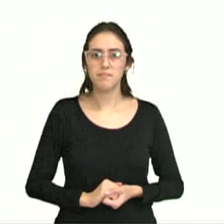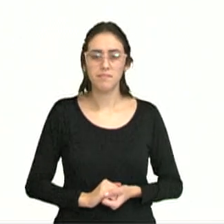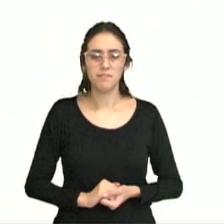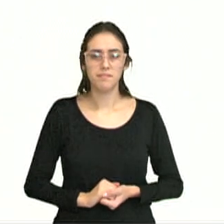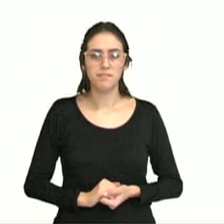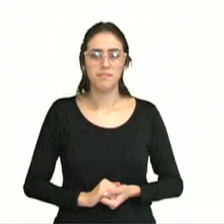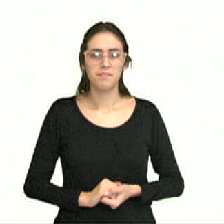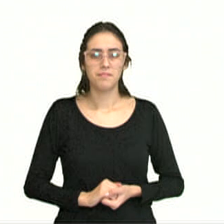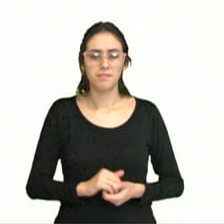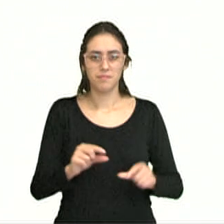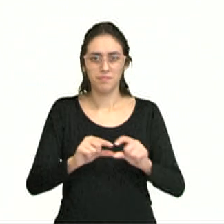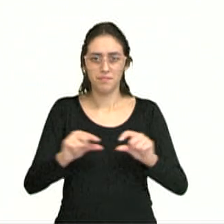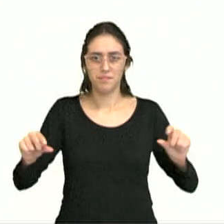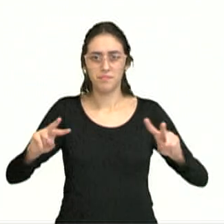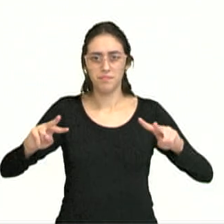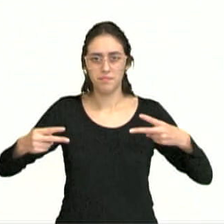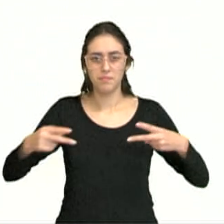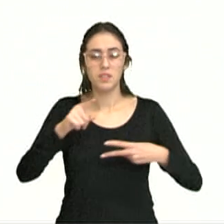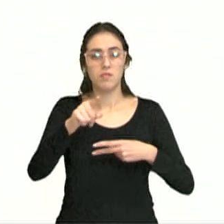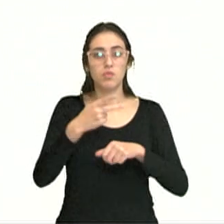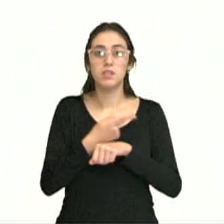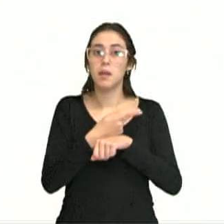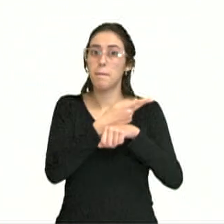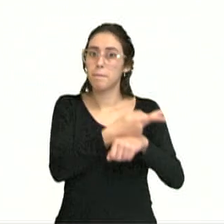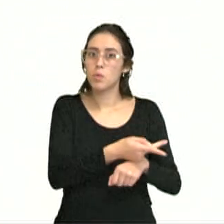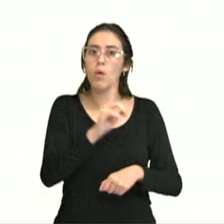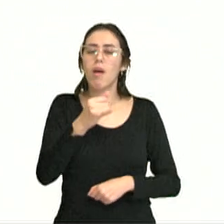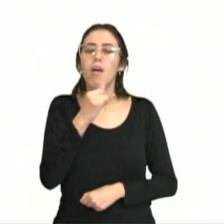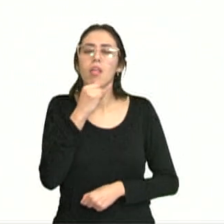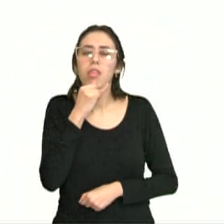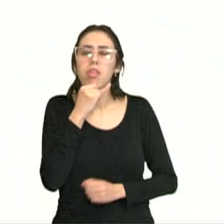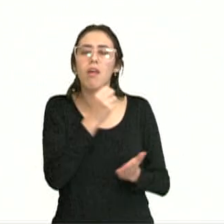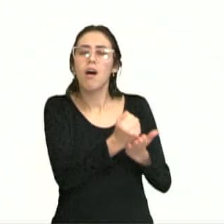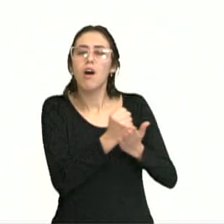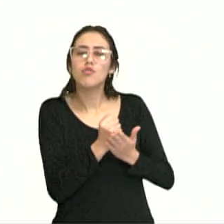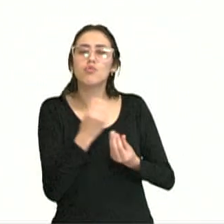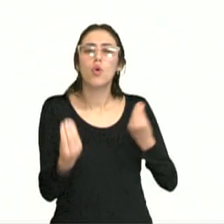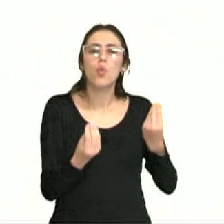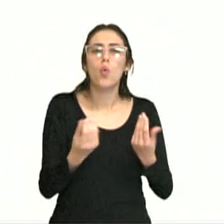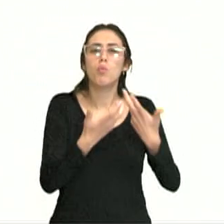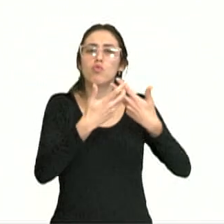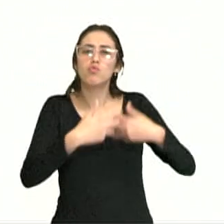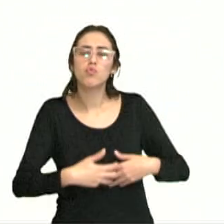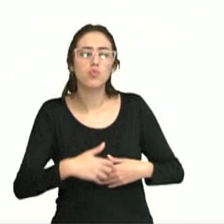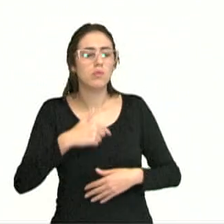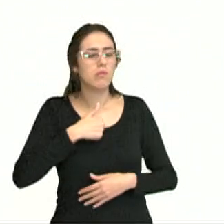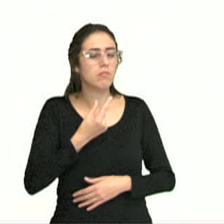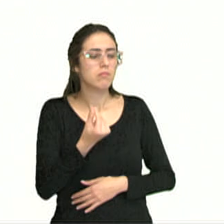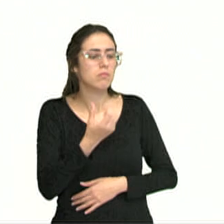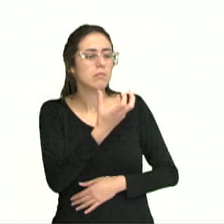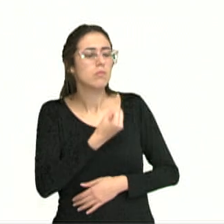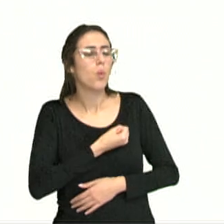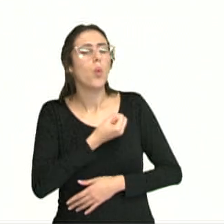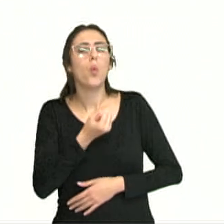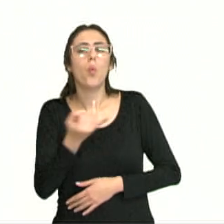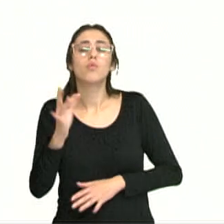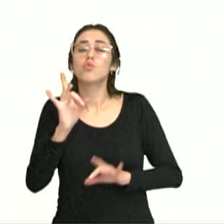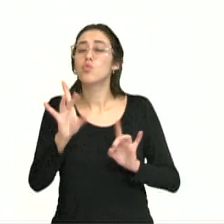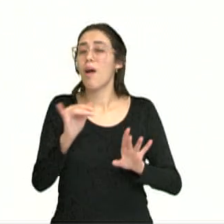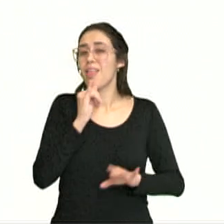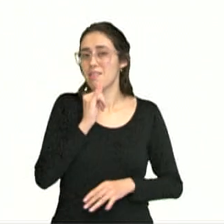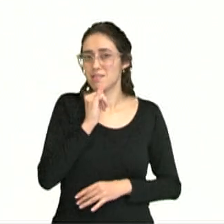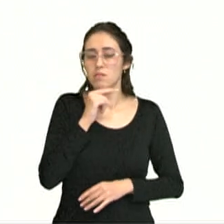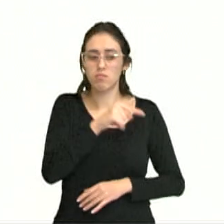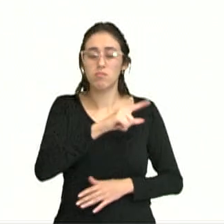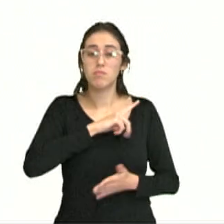tesourodireto.com.br/títulos/preços e taxas. Esse daqui é um simulador para vocês verem quanto receberia. Tem vários títulos ali e que a